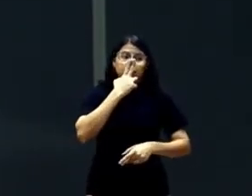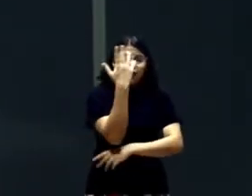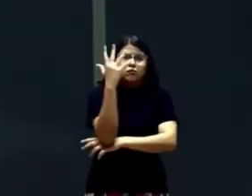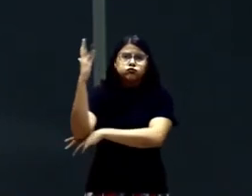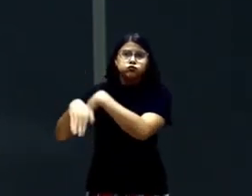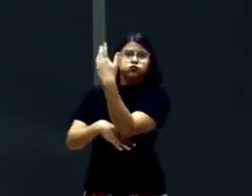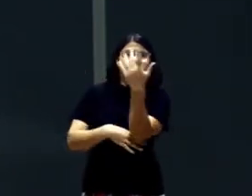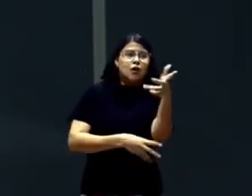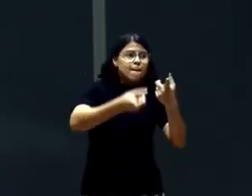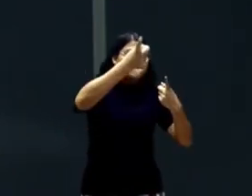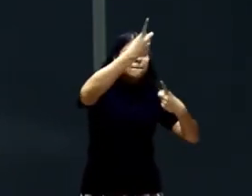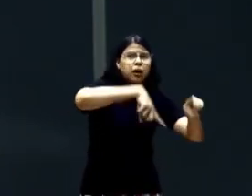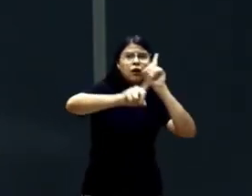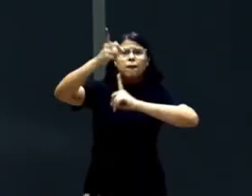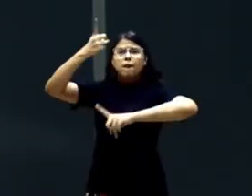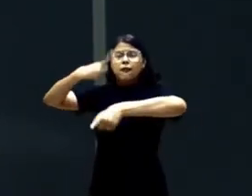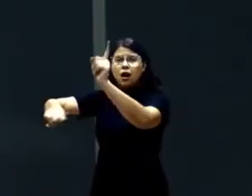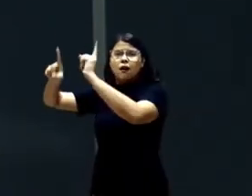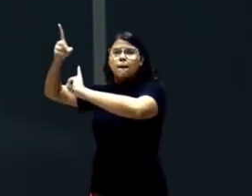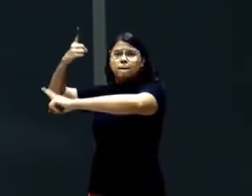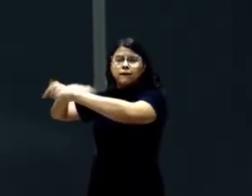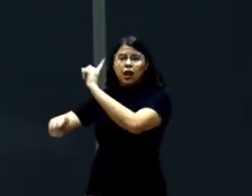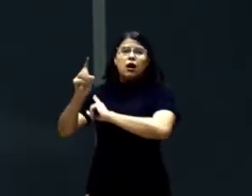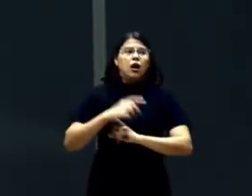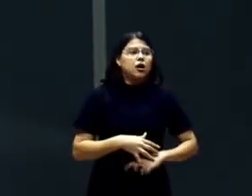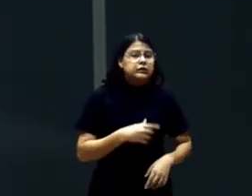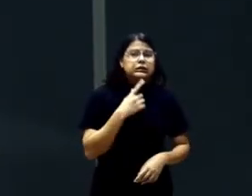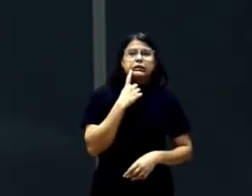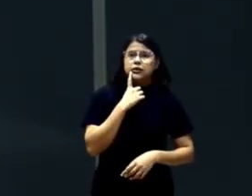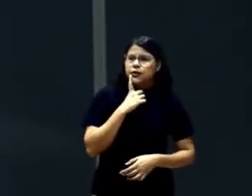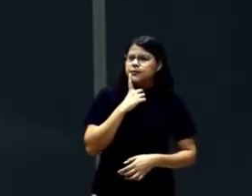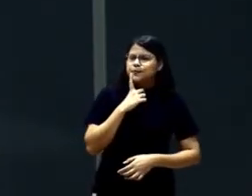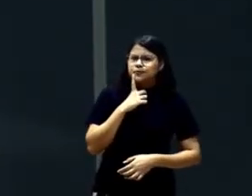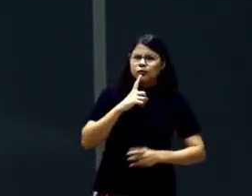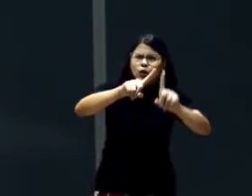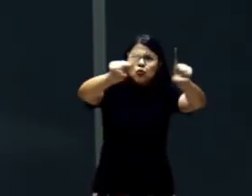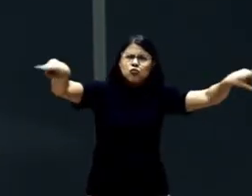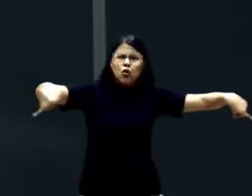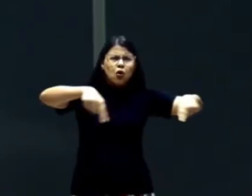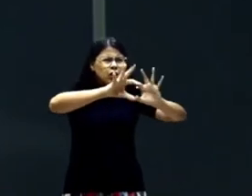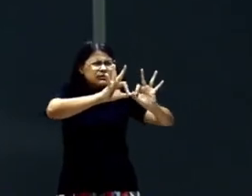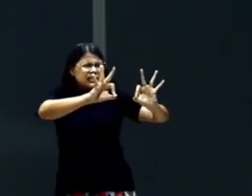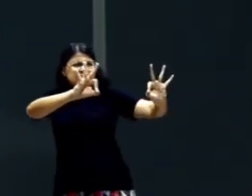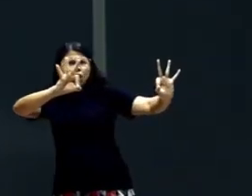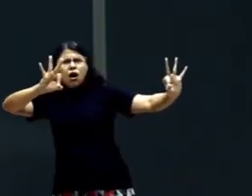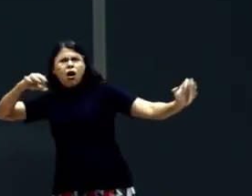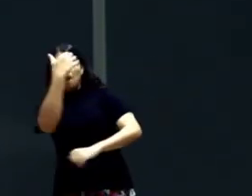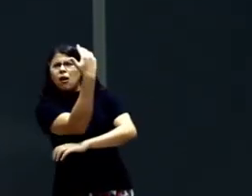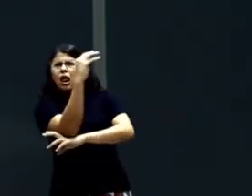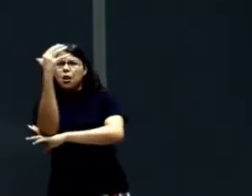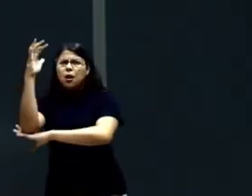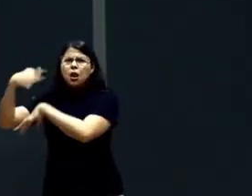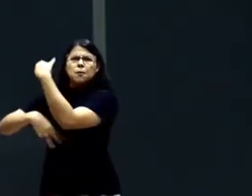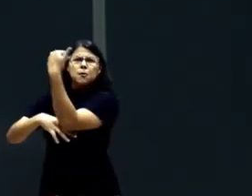Ele conseguiu fazer com que toda a sua plantação desse mais do que